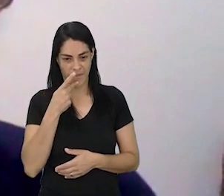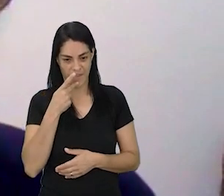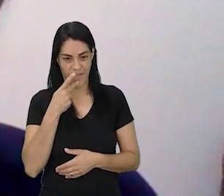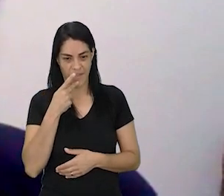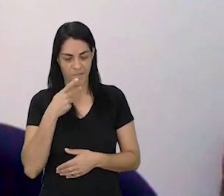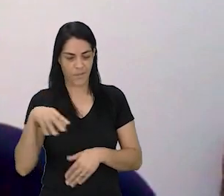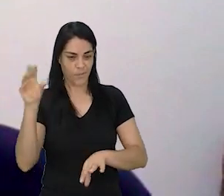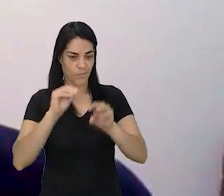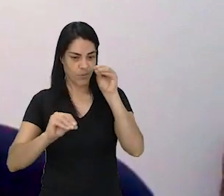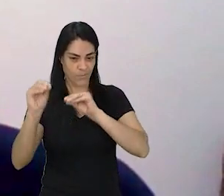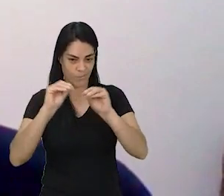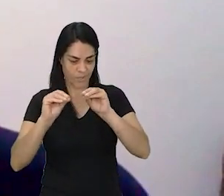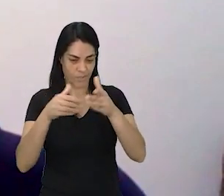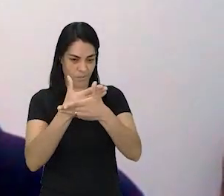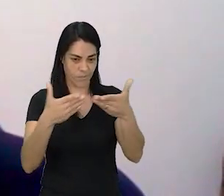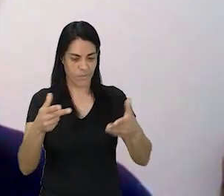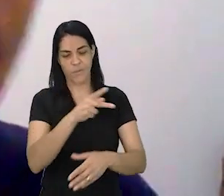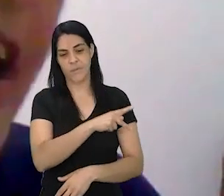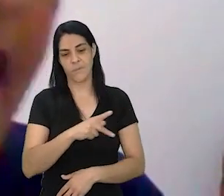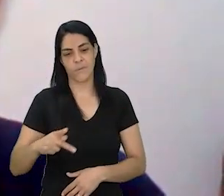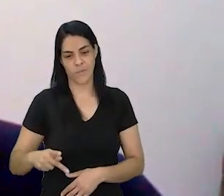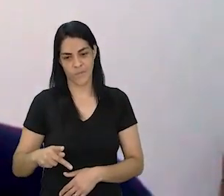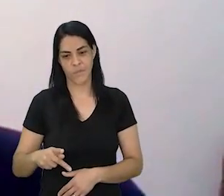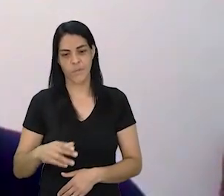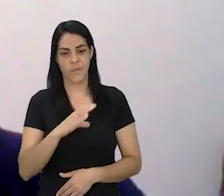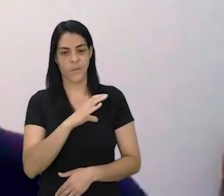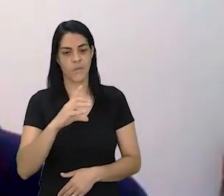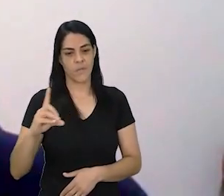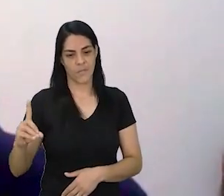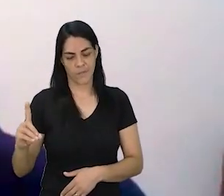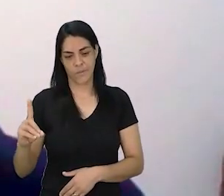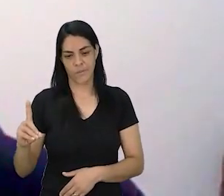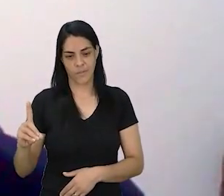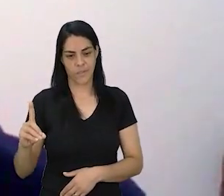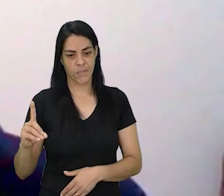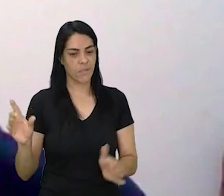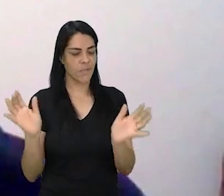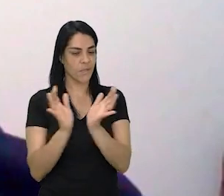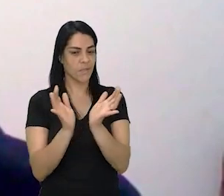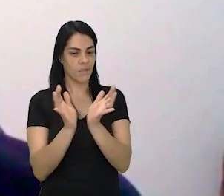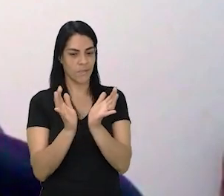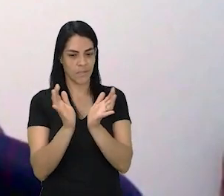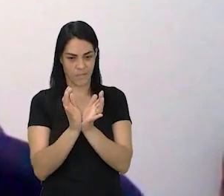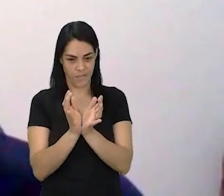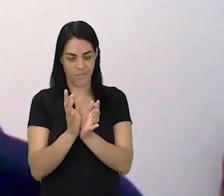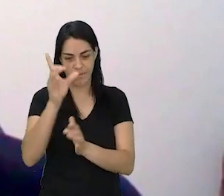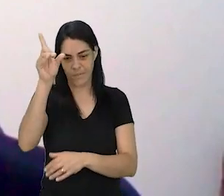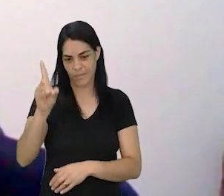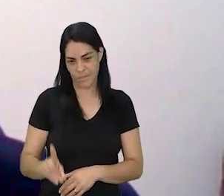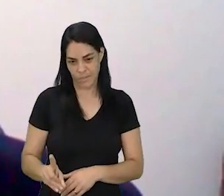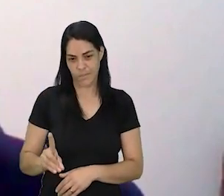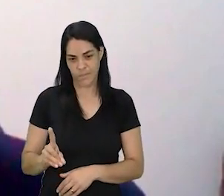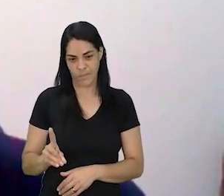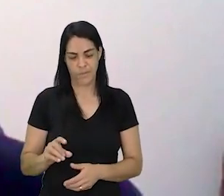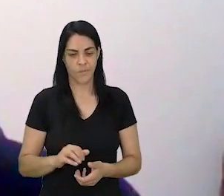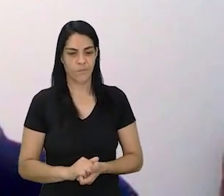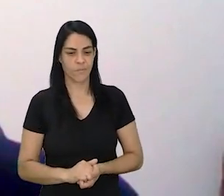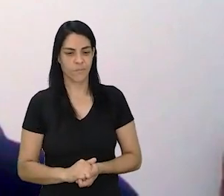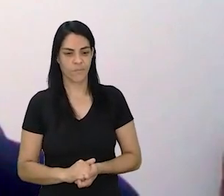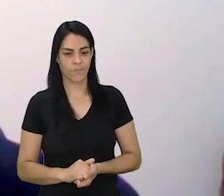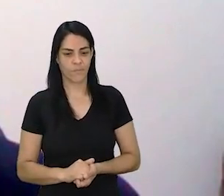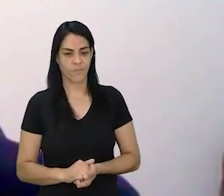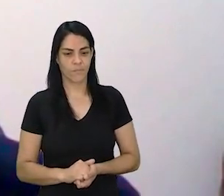para todos vocês, professores, professoras, coordenadores e equipes das diretorias que vão